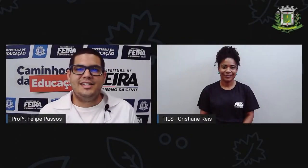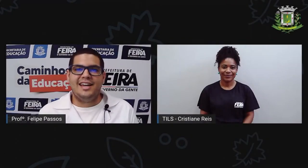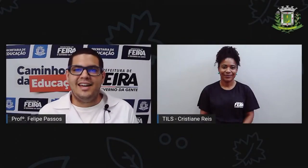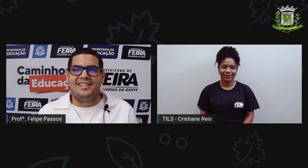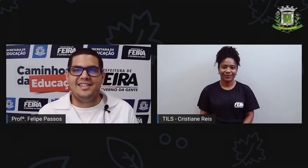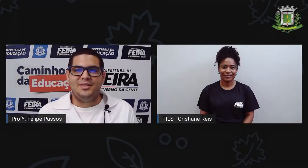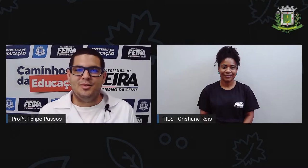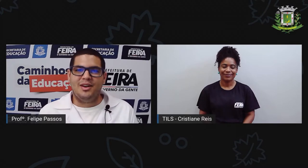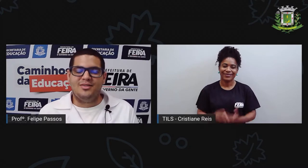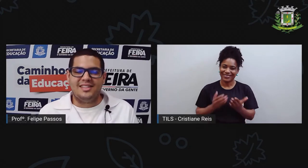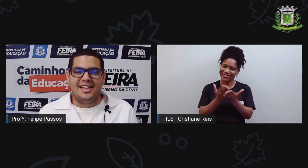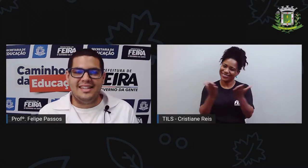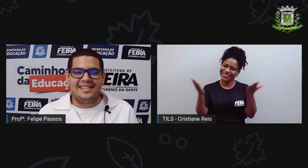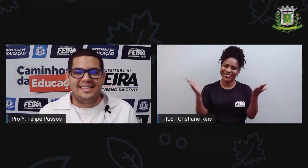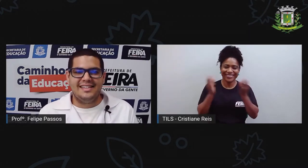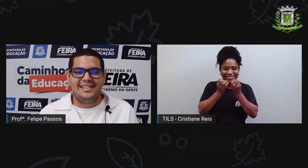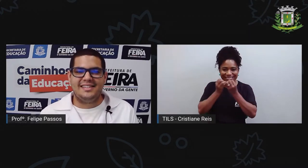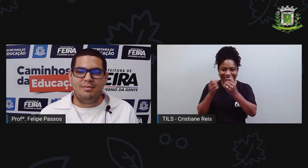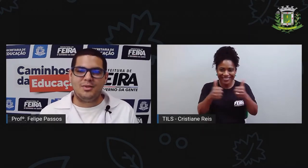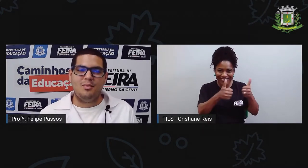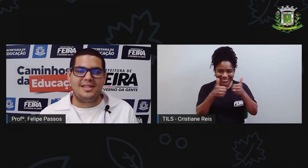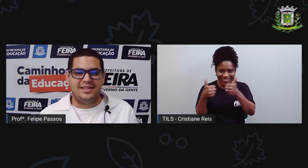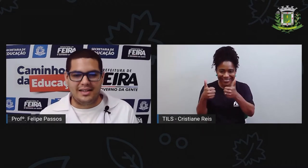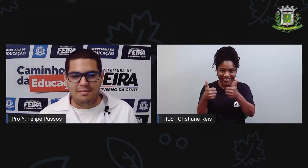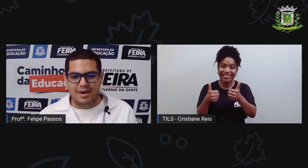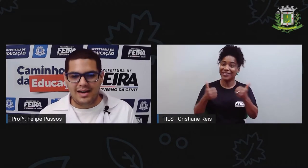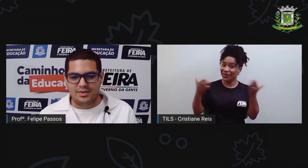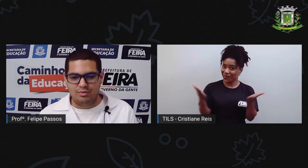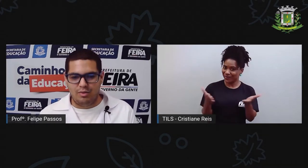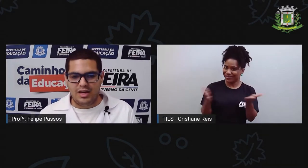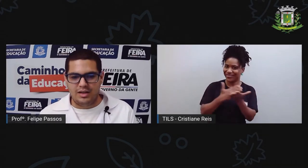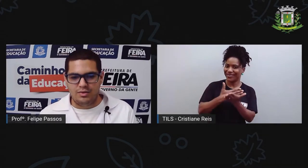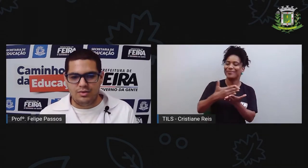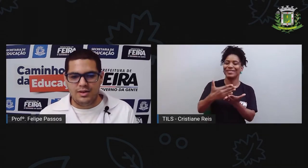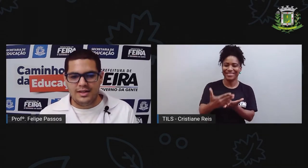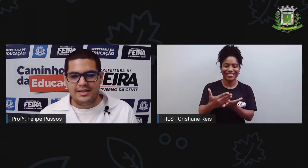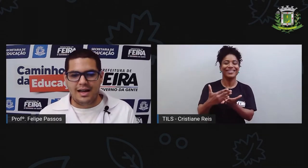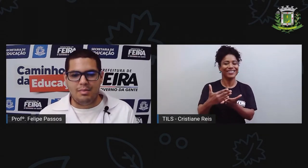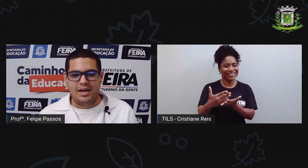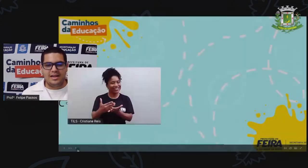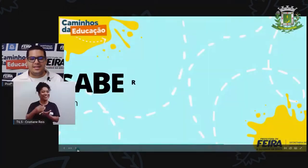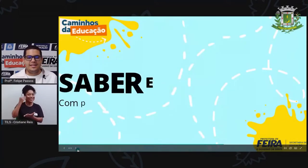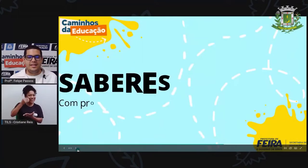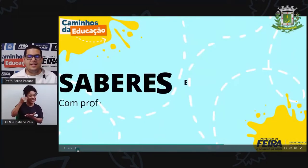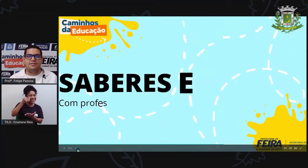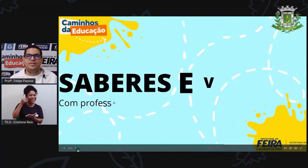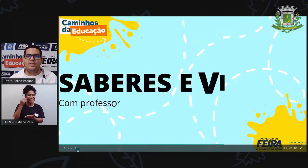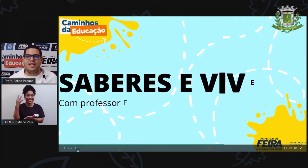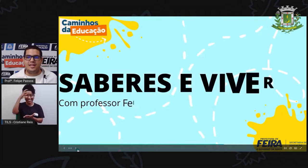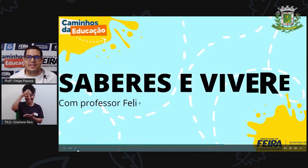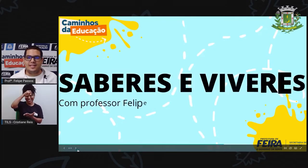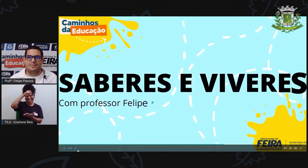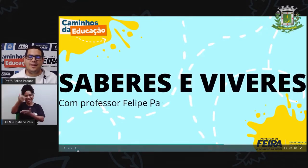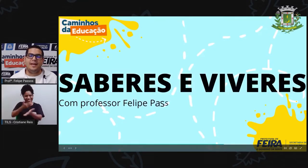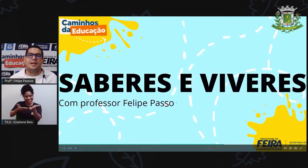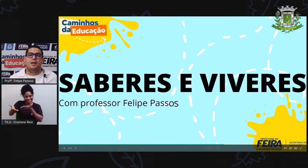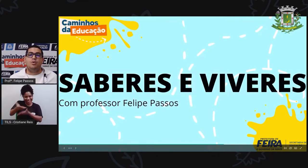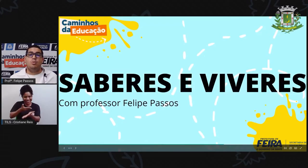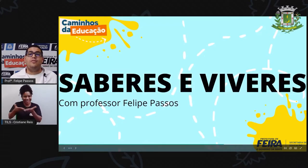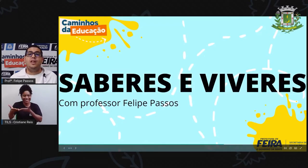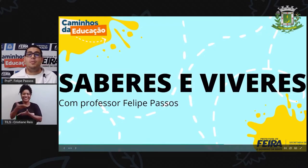Oi gente, tudo bem com vocês? Estamos começando aqui mais um momento Saberes e Viveres.